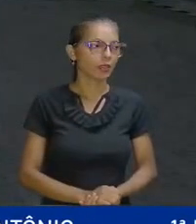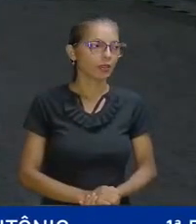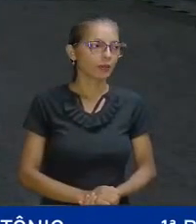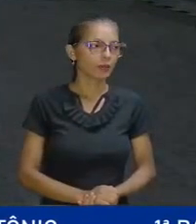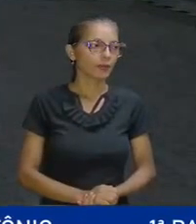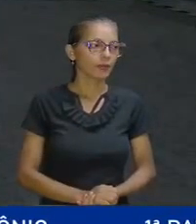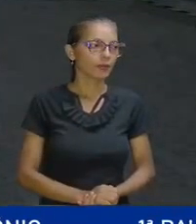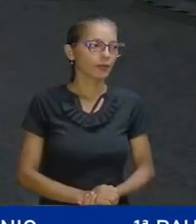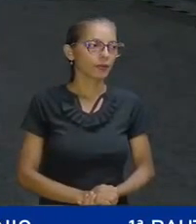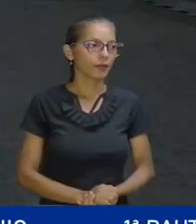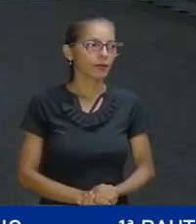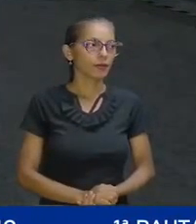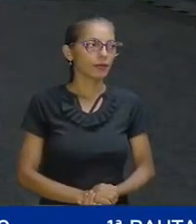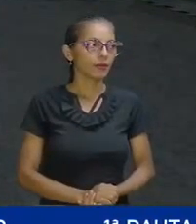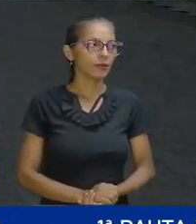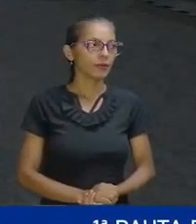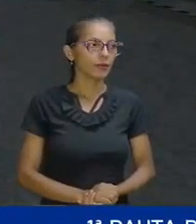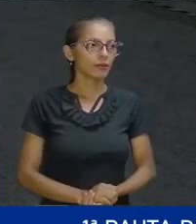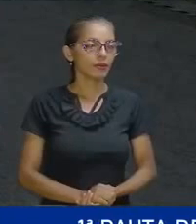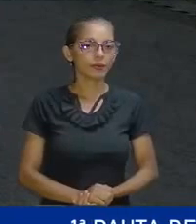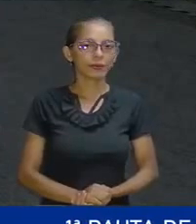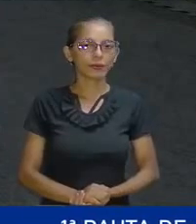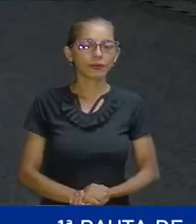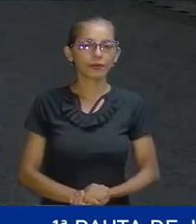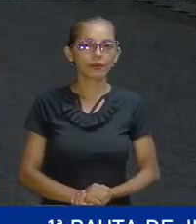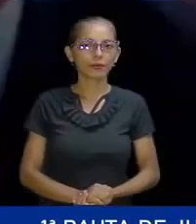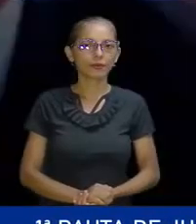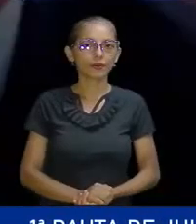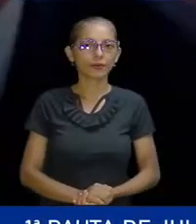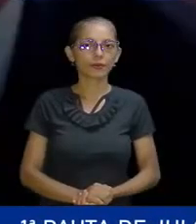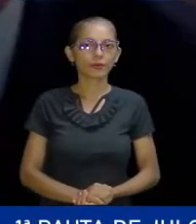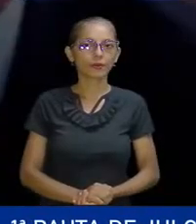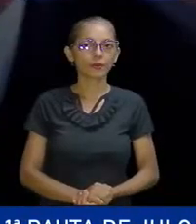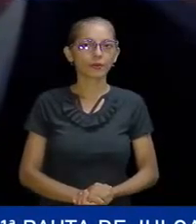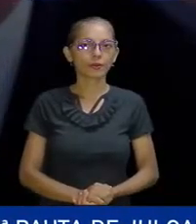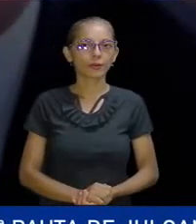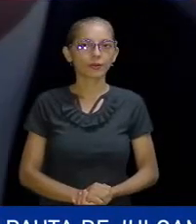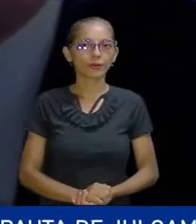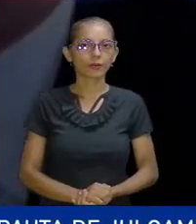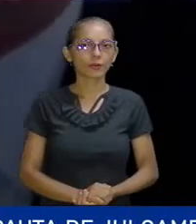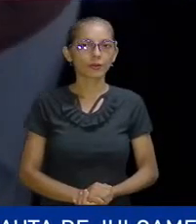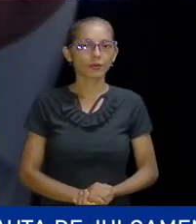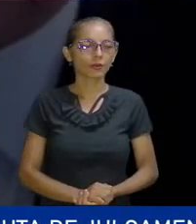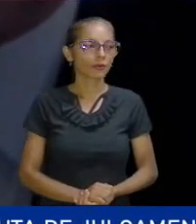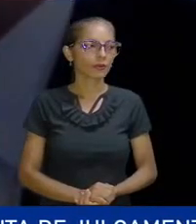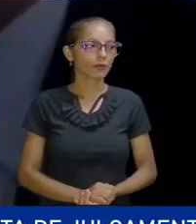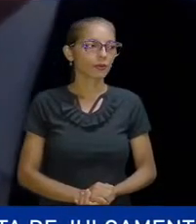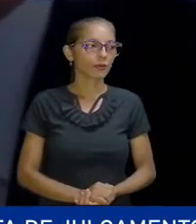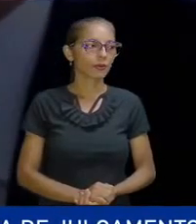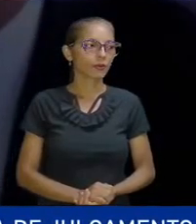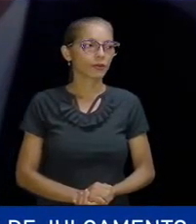Boa tarde, Excelência. Está me ouvindo, presidente? Sim, estamos ouvindo, sim.